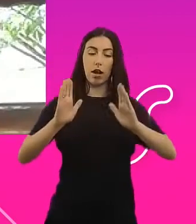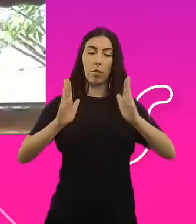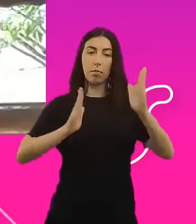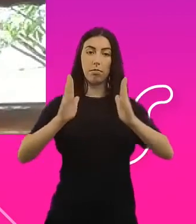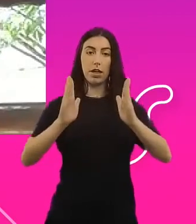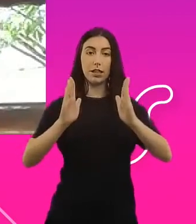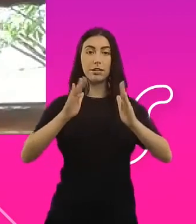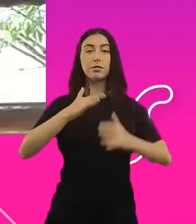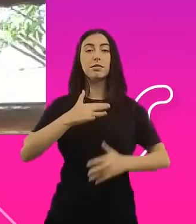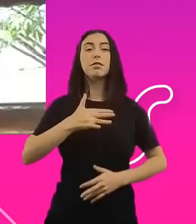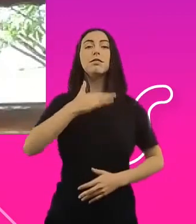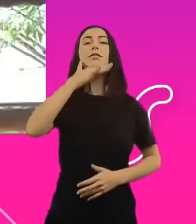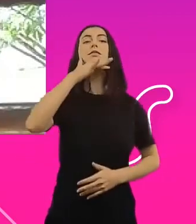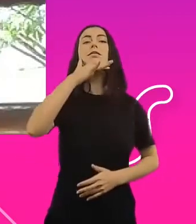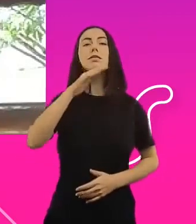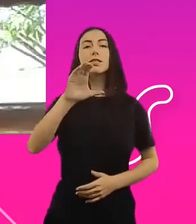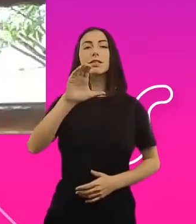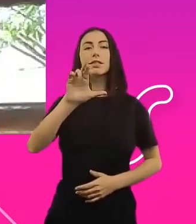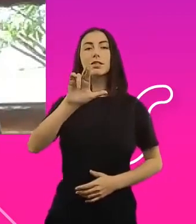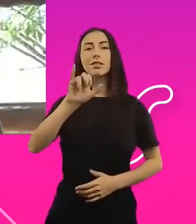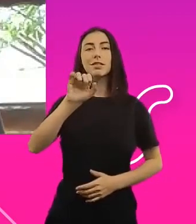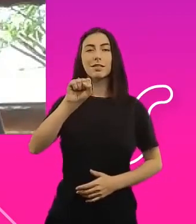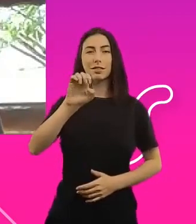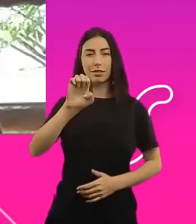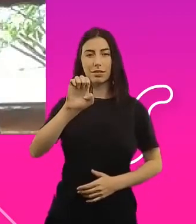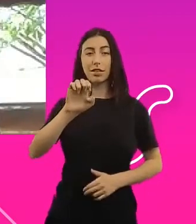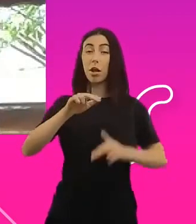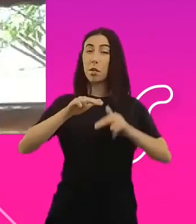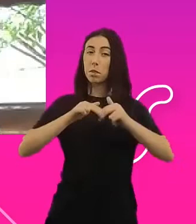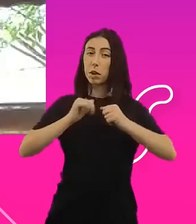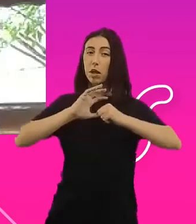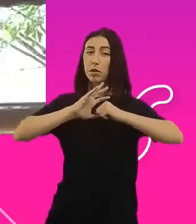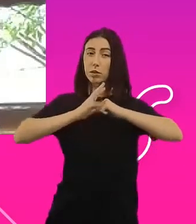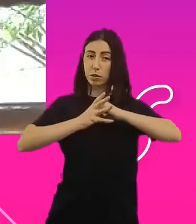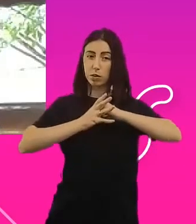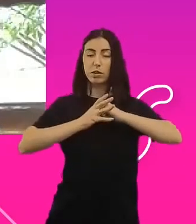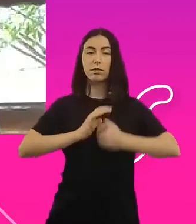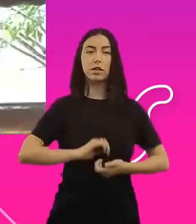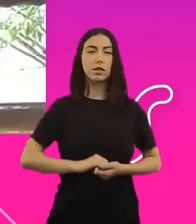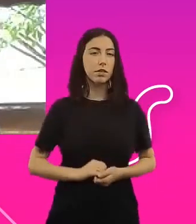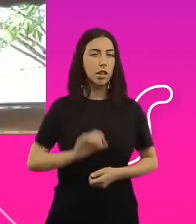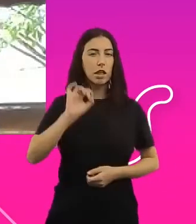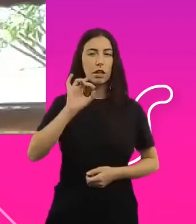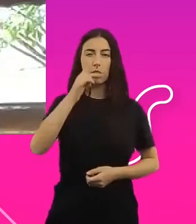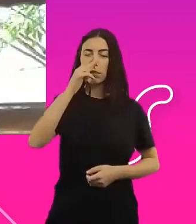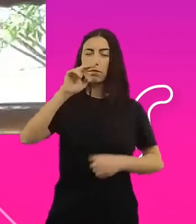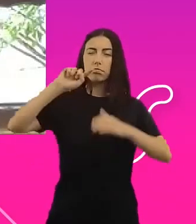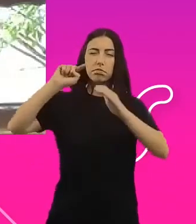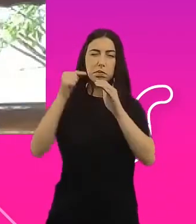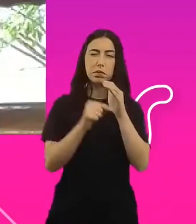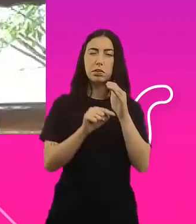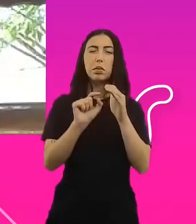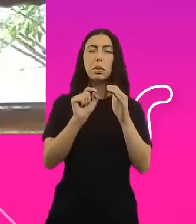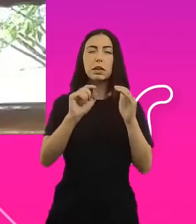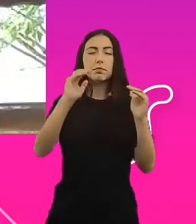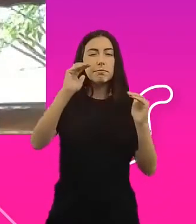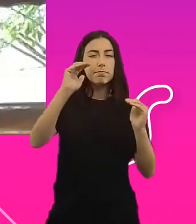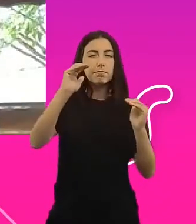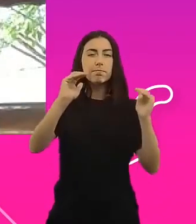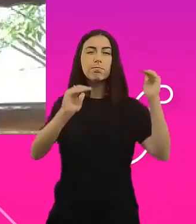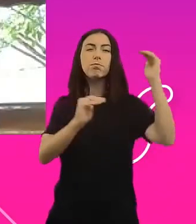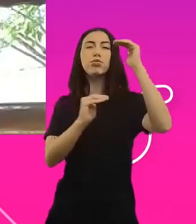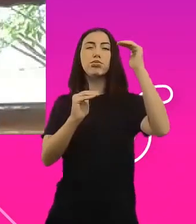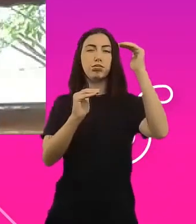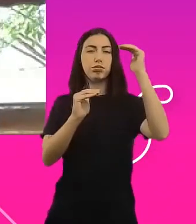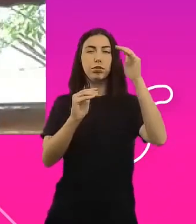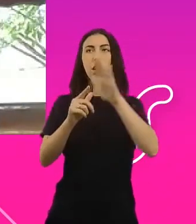do novo coronavírus, o que só tem aprofundado ainda mais, né, as iniquidades sociais que já existem,